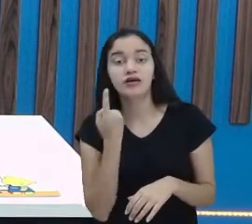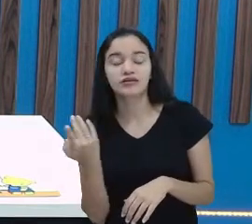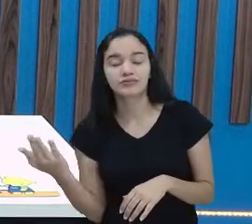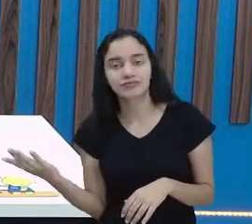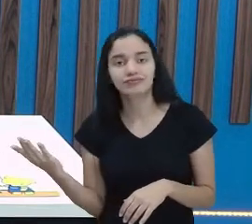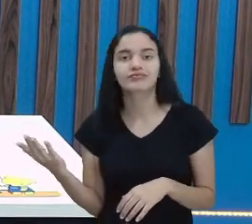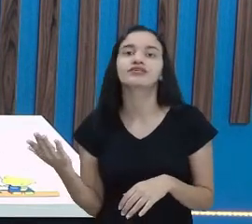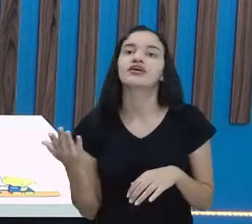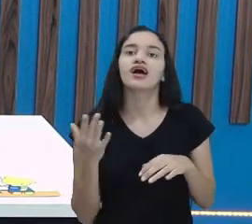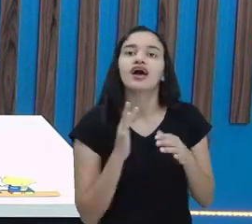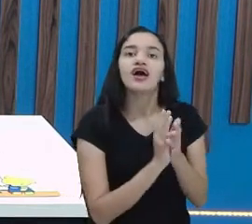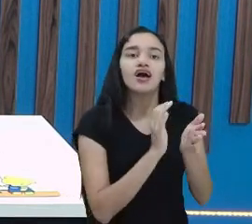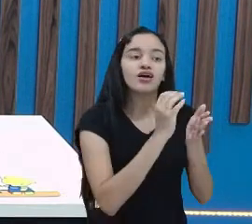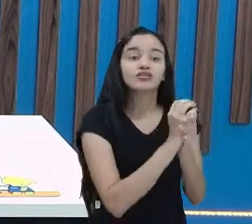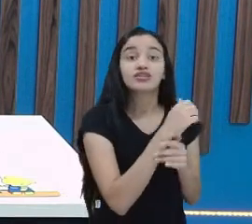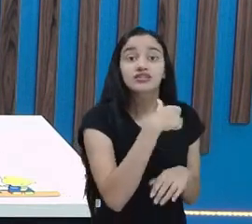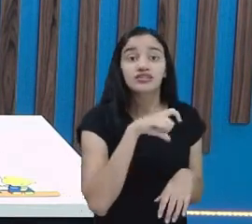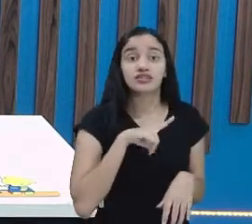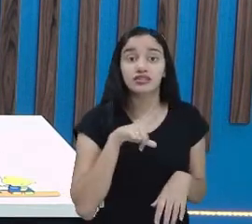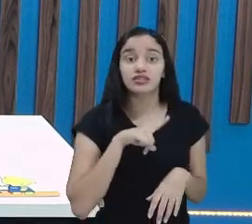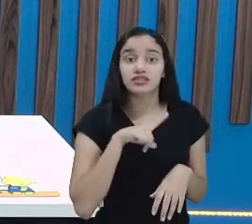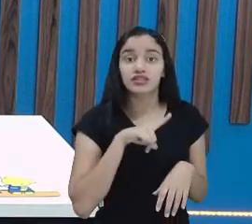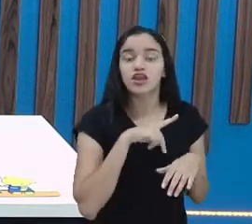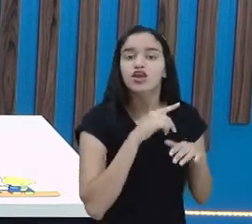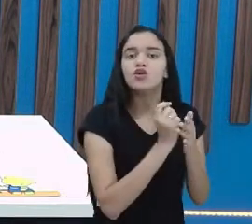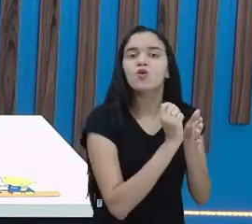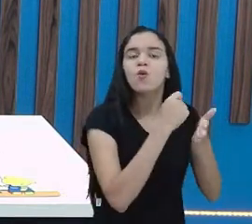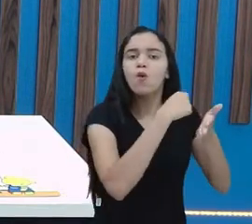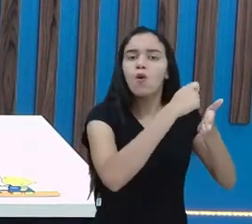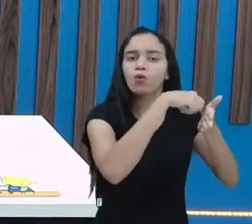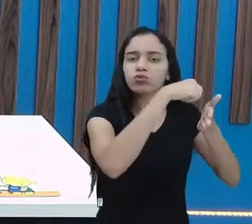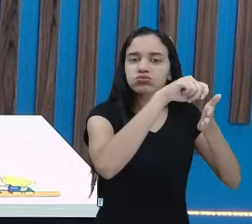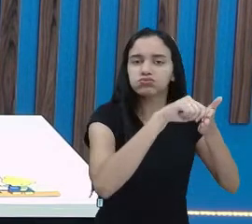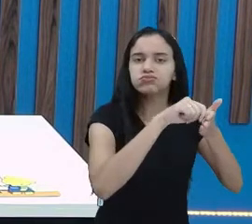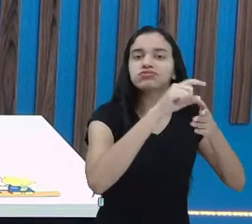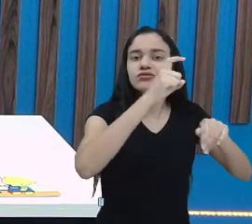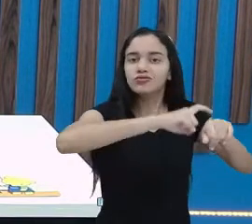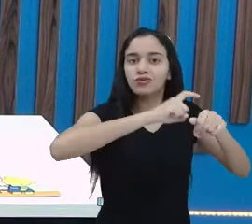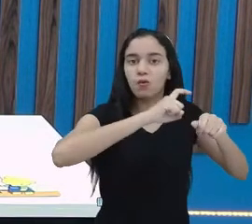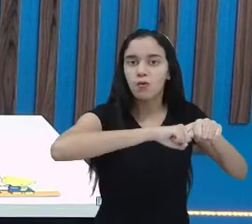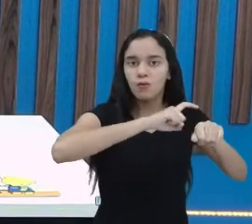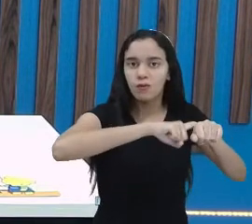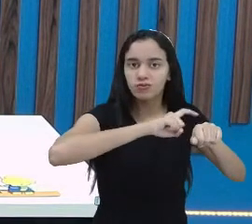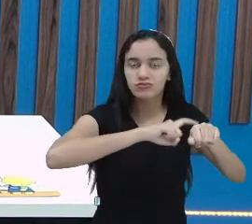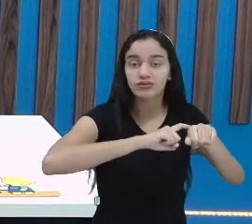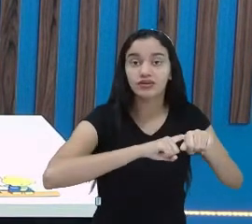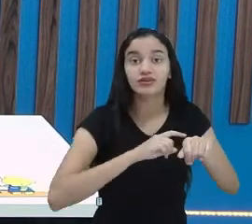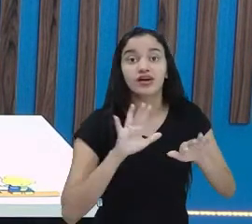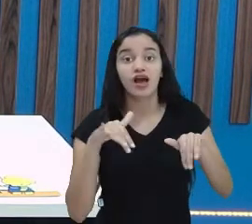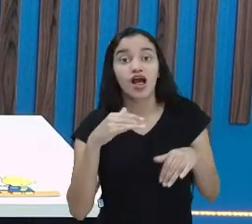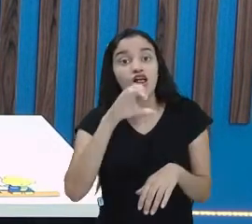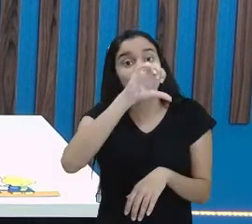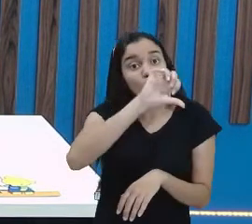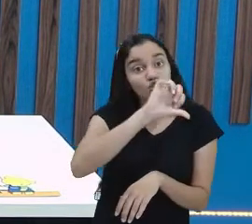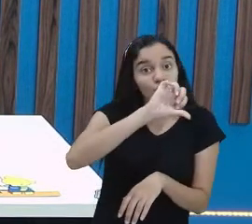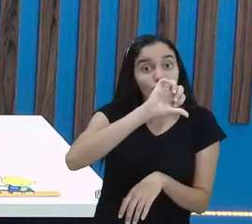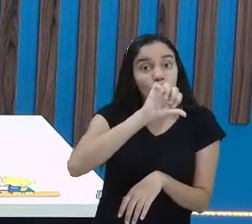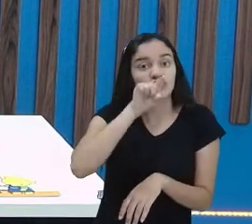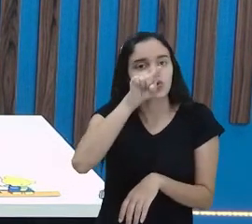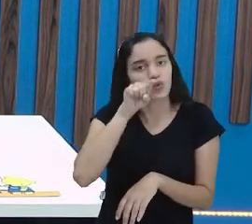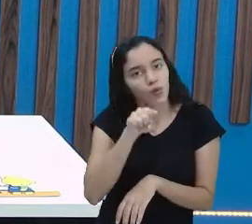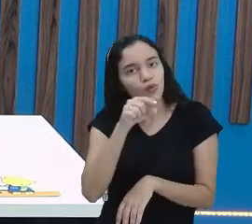por extenso. Então, e aí eu já tenho no primeiro exemplo, ó, 11 horas. E aqui eu tenho 9,